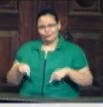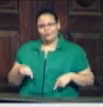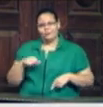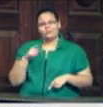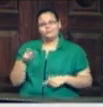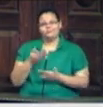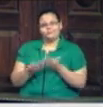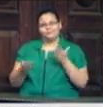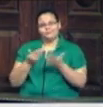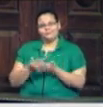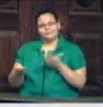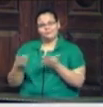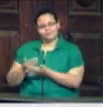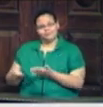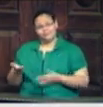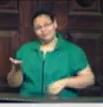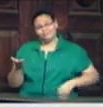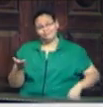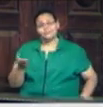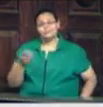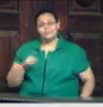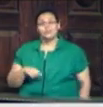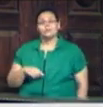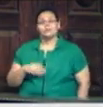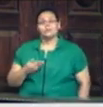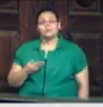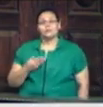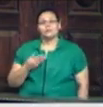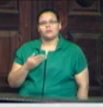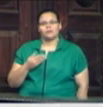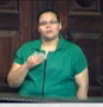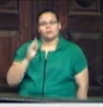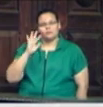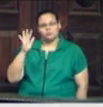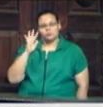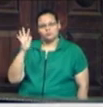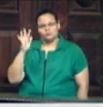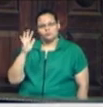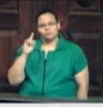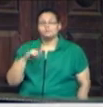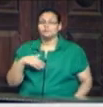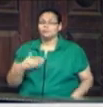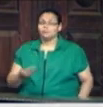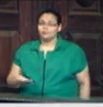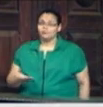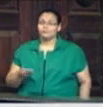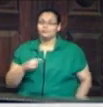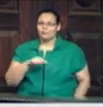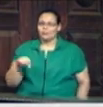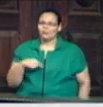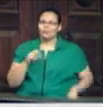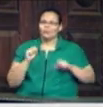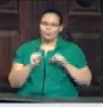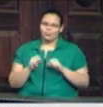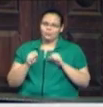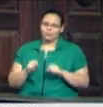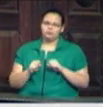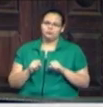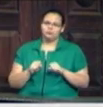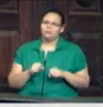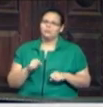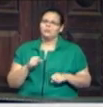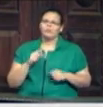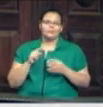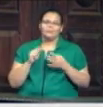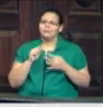ser descartáveis. Imaginar, por exemplo, e aí nós poderíamos